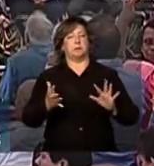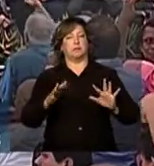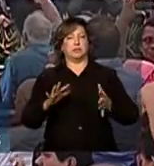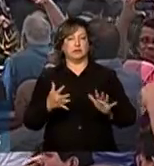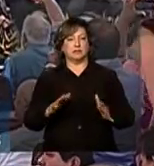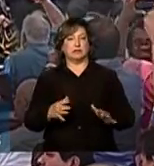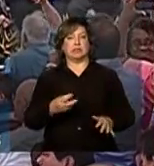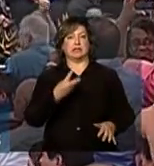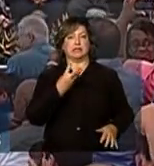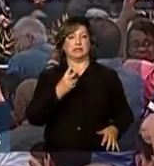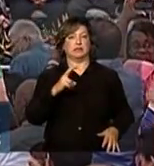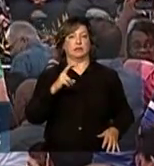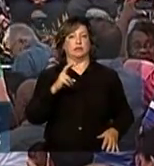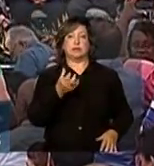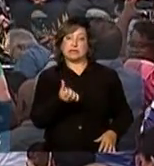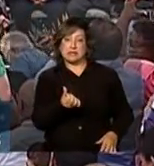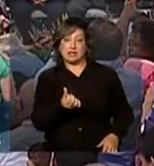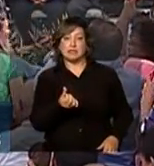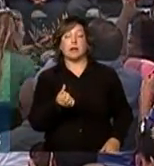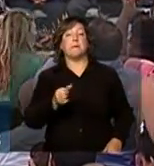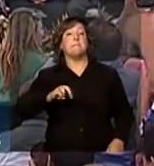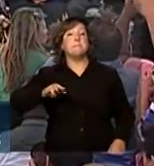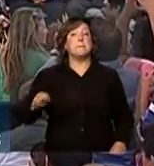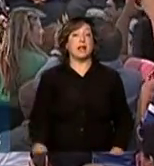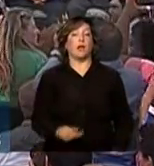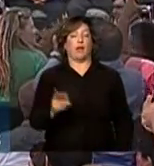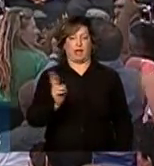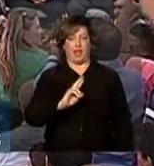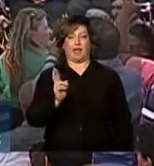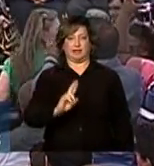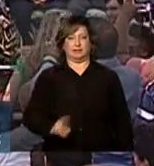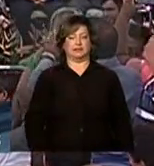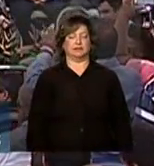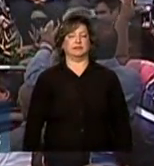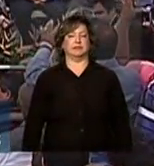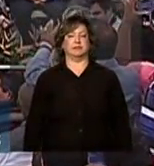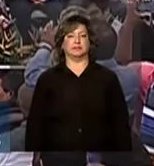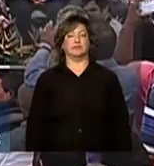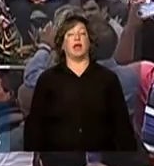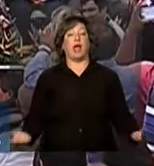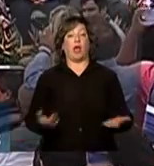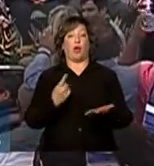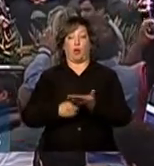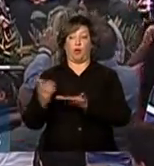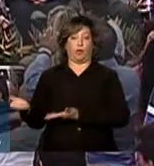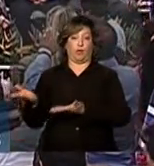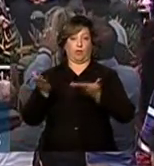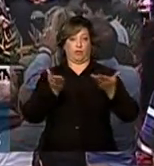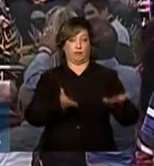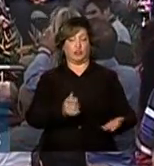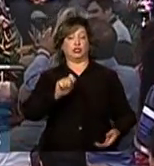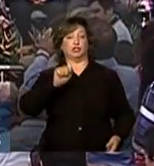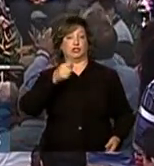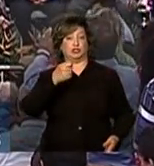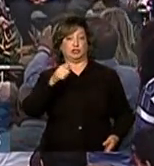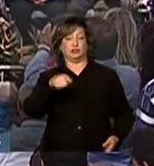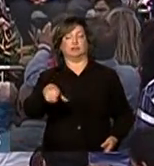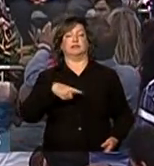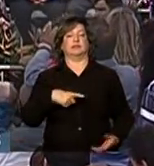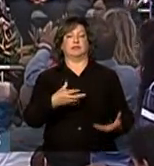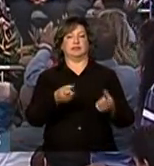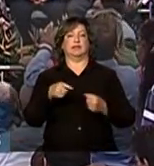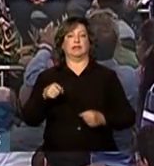de 356 milhões deais convidamos para receber a chave da moto